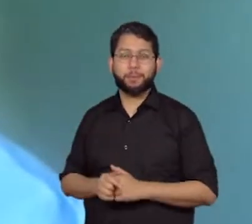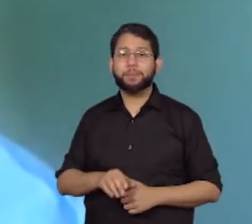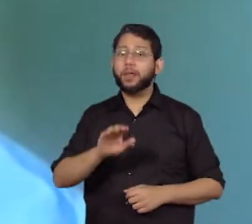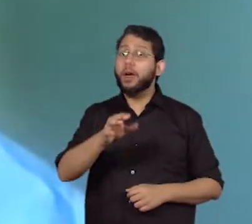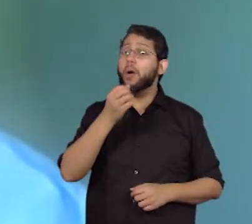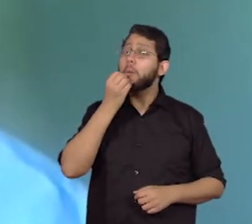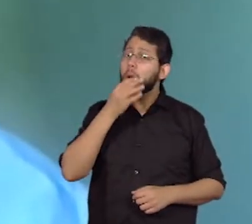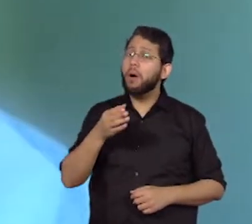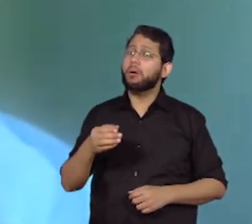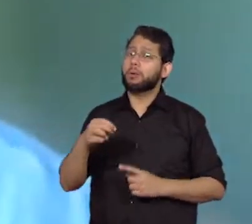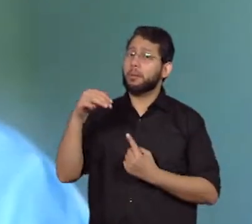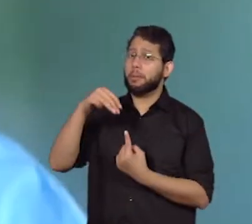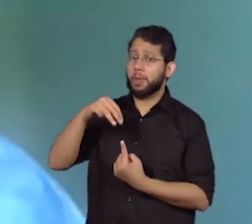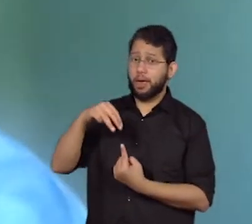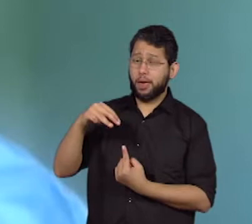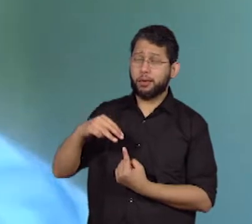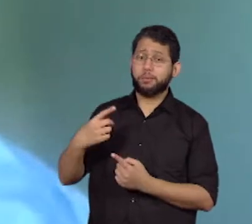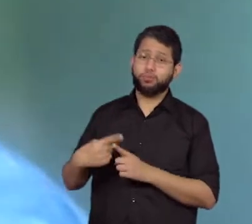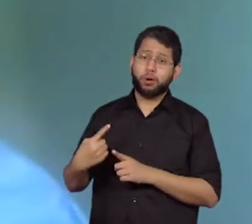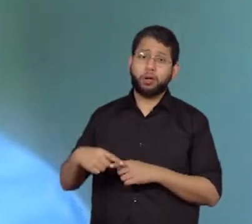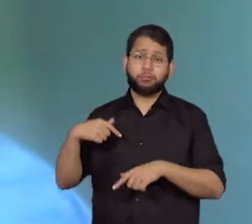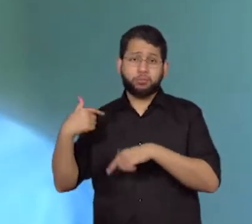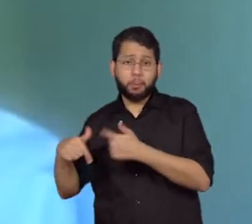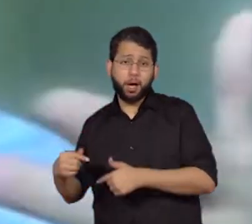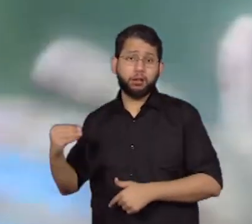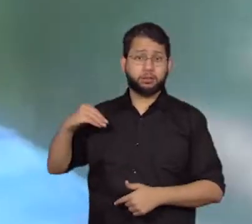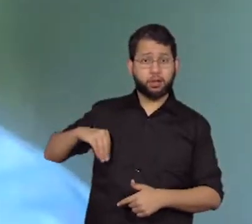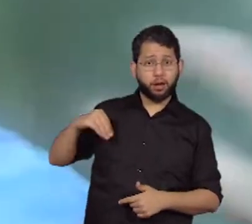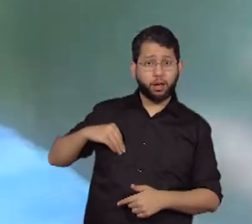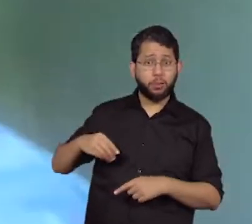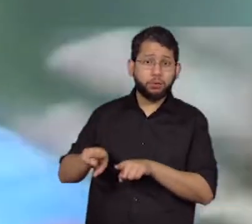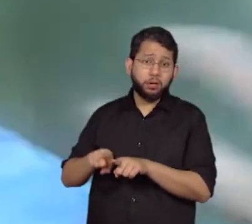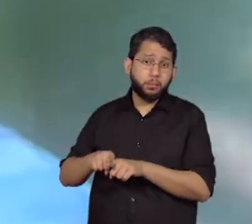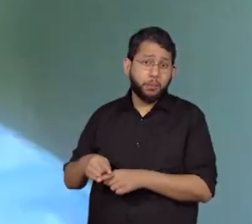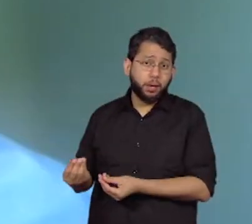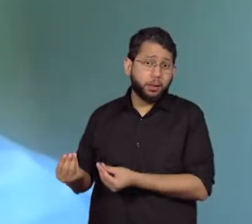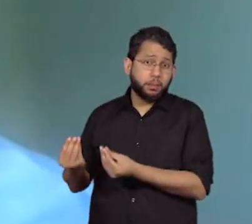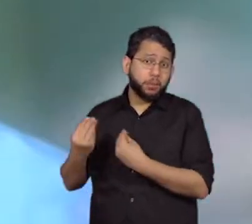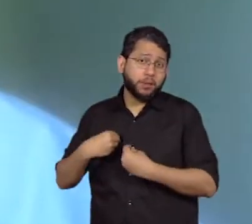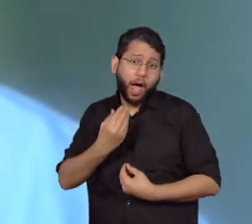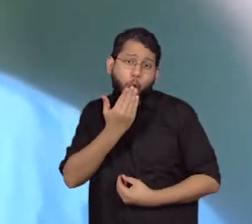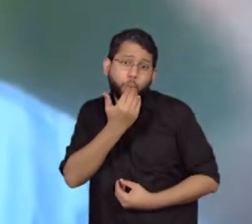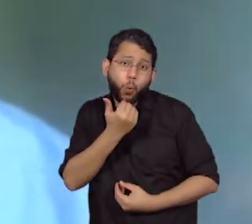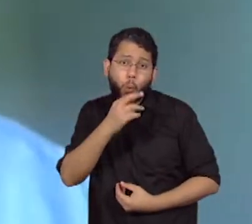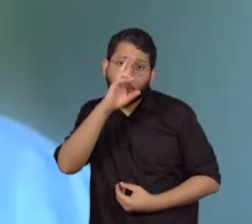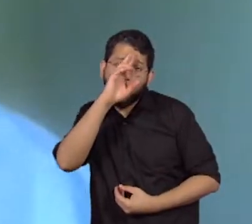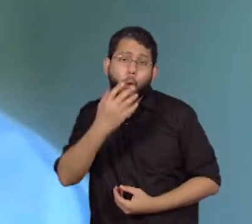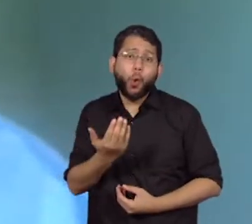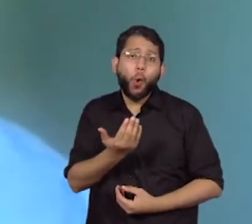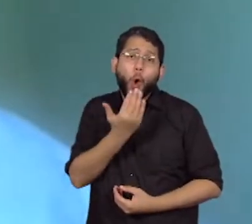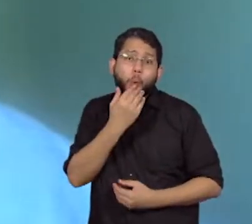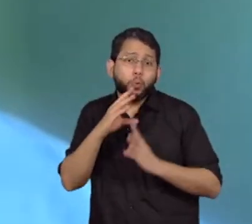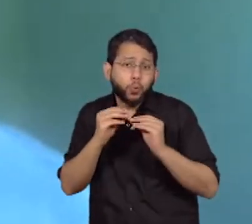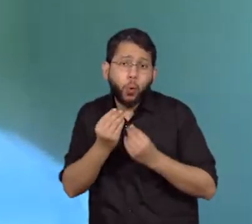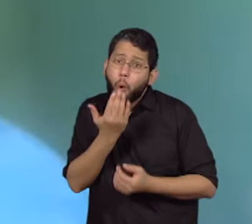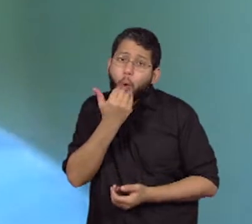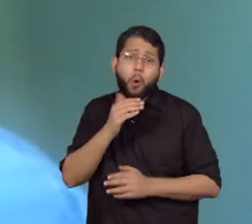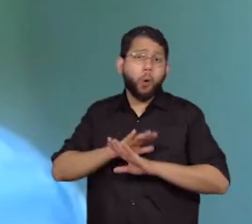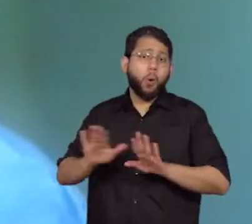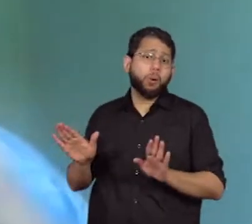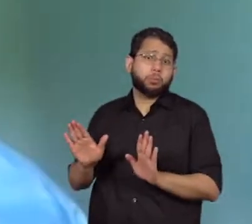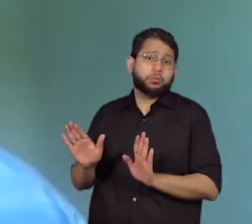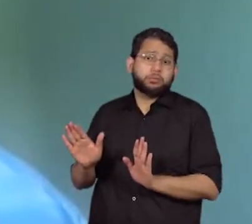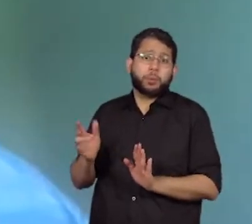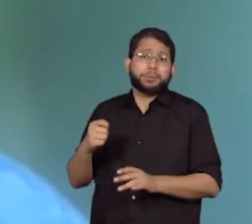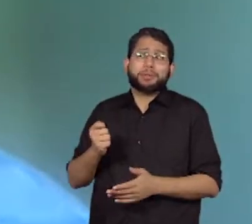trabalho, pagar um salário, tinha refeição, né? Eu fazia 2 refeições por dia. E aí eu economizava o dinheiro do almoço e do